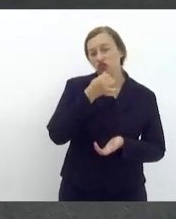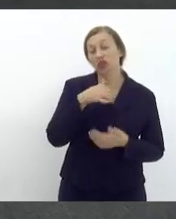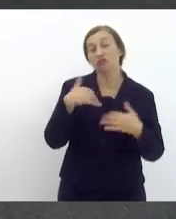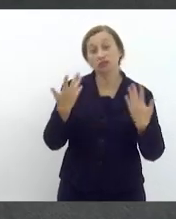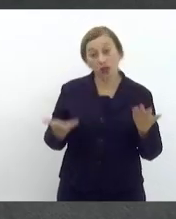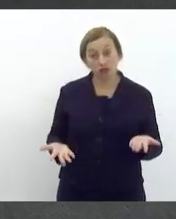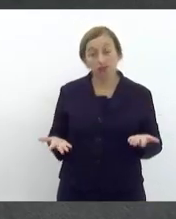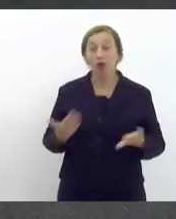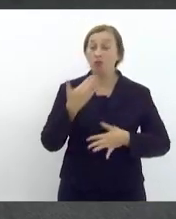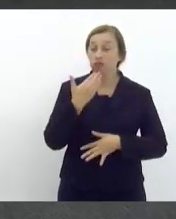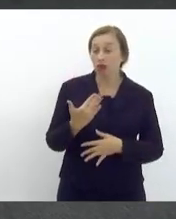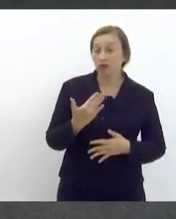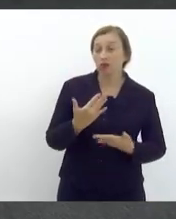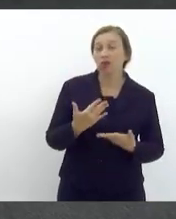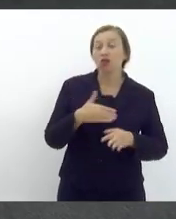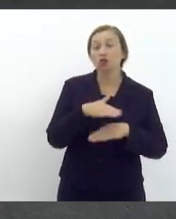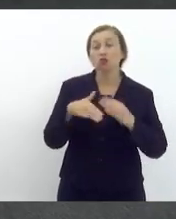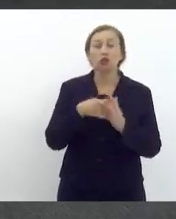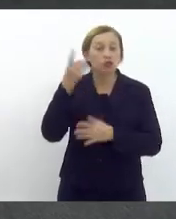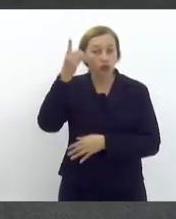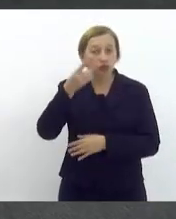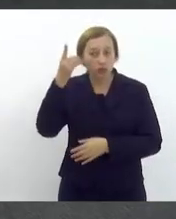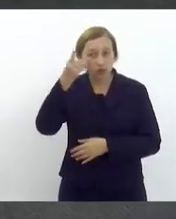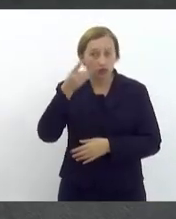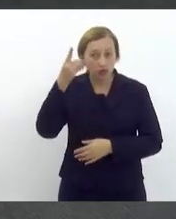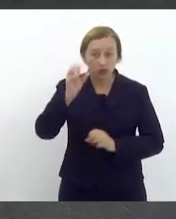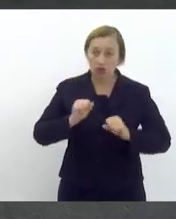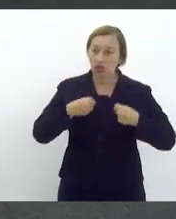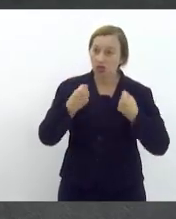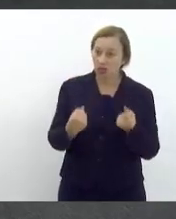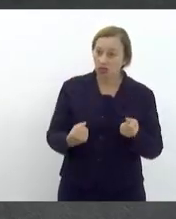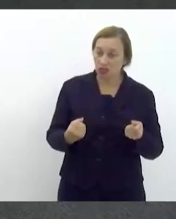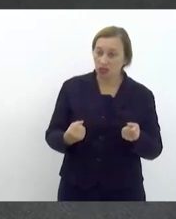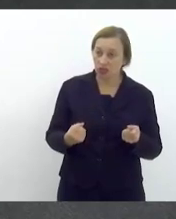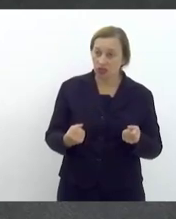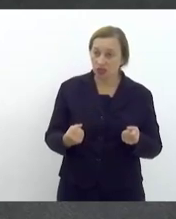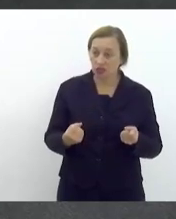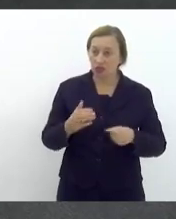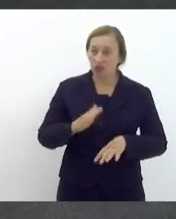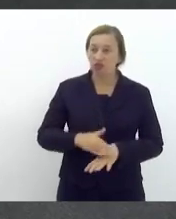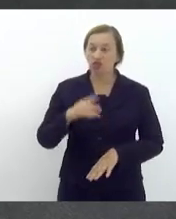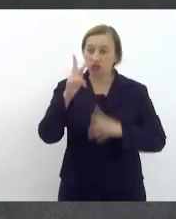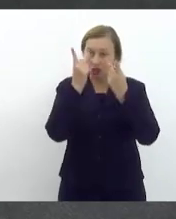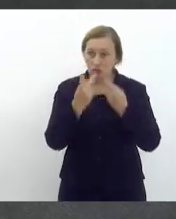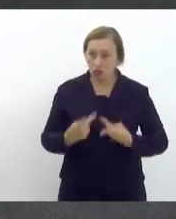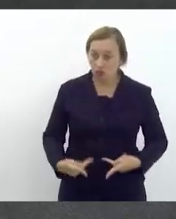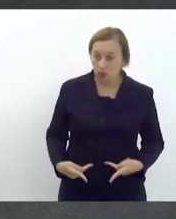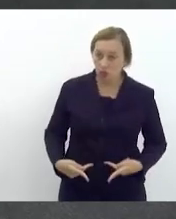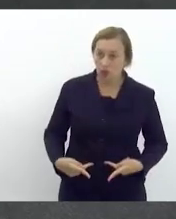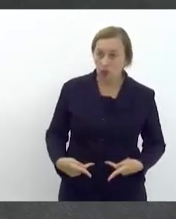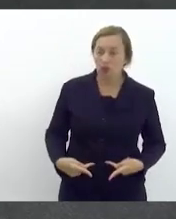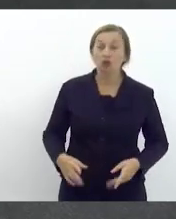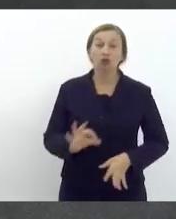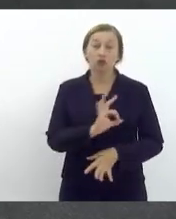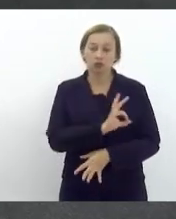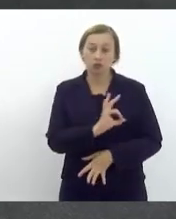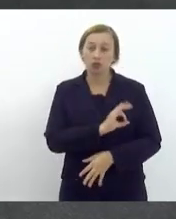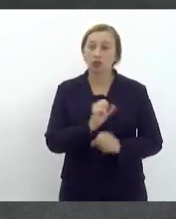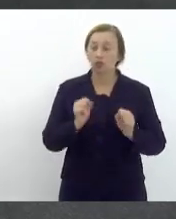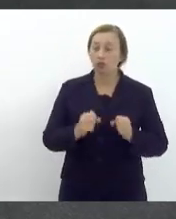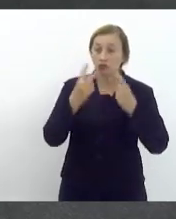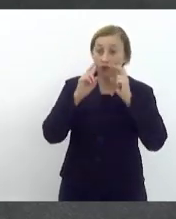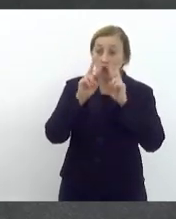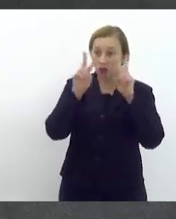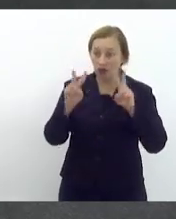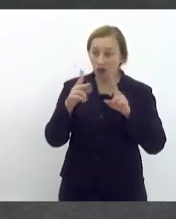então eu espero que todos os deputados e deputados que defendem aqui a dignidade humana da dos policiais possam olhar